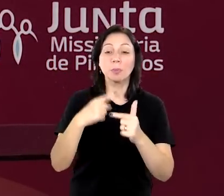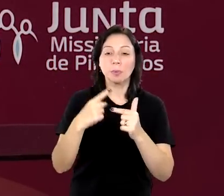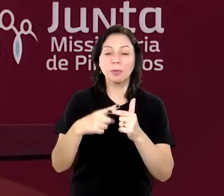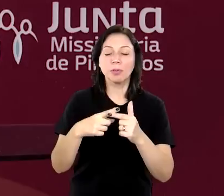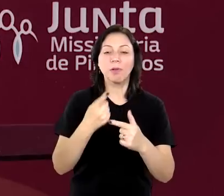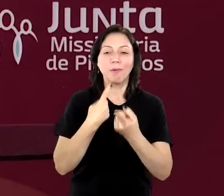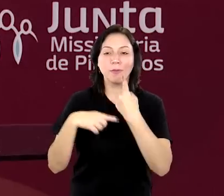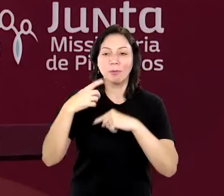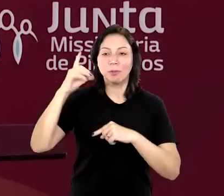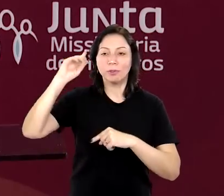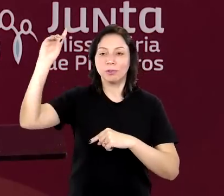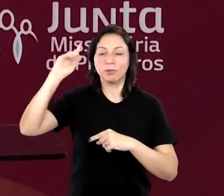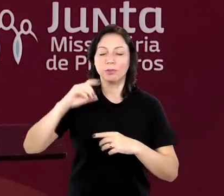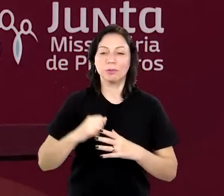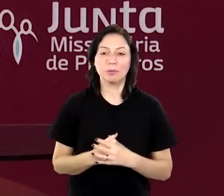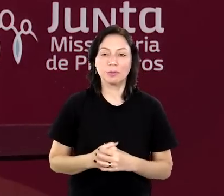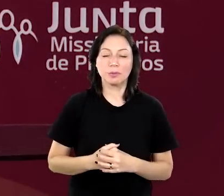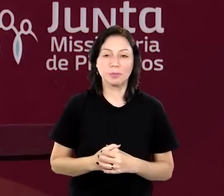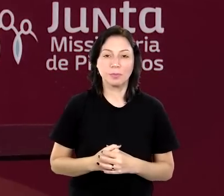é revelada